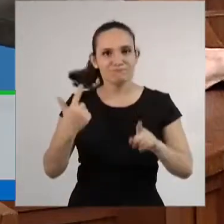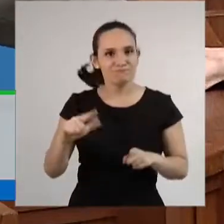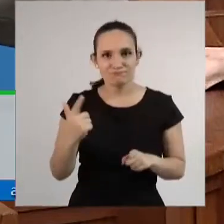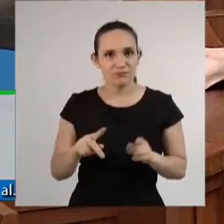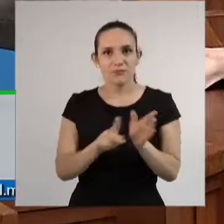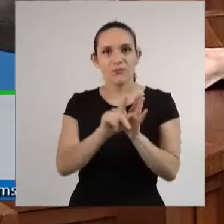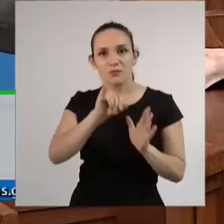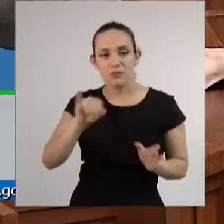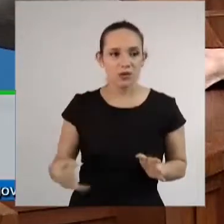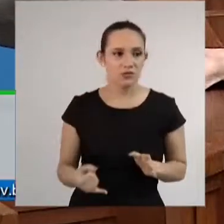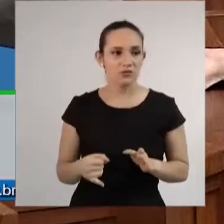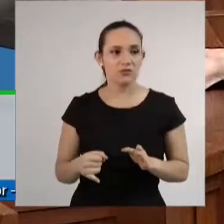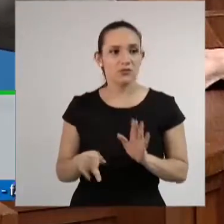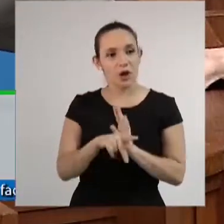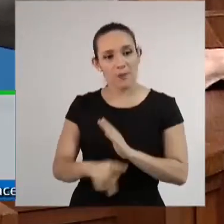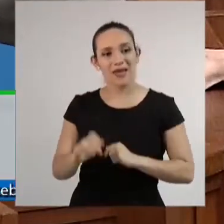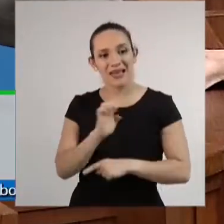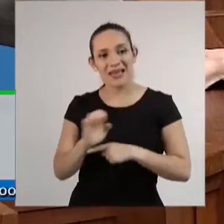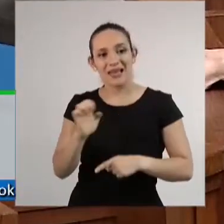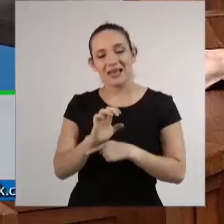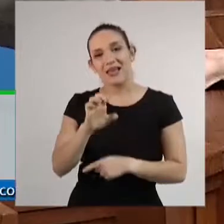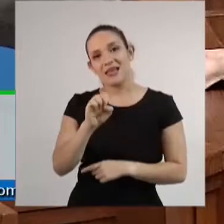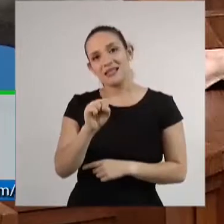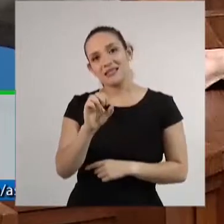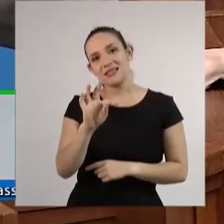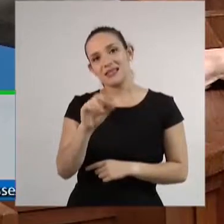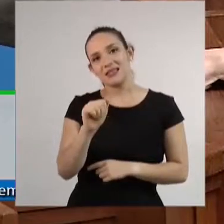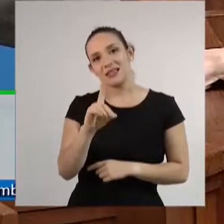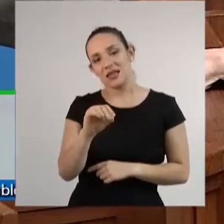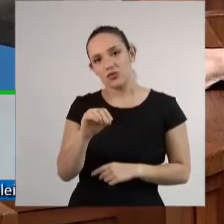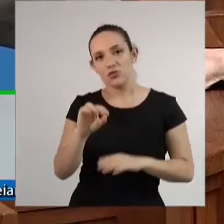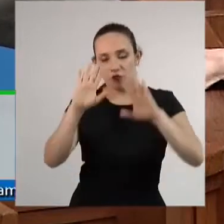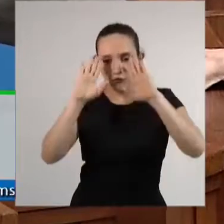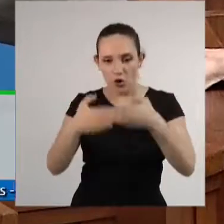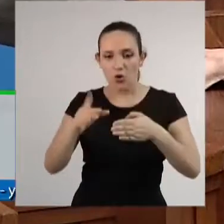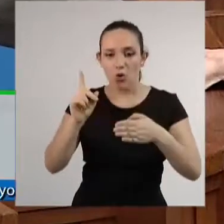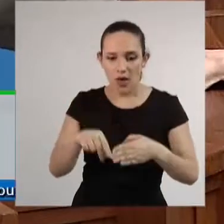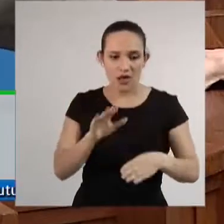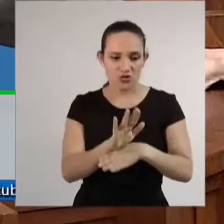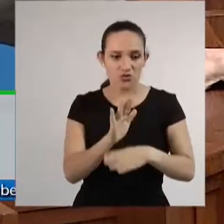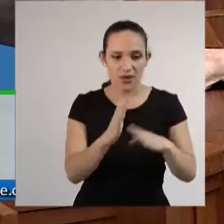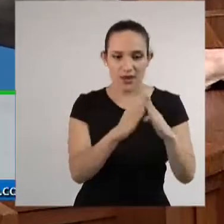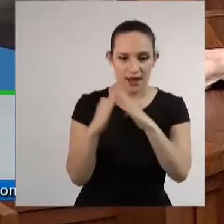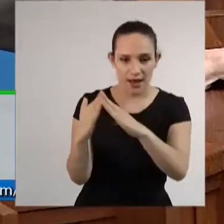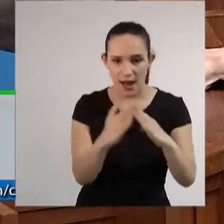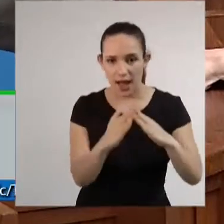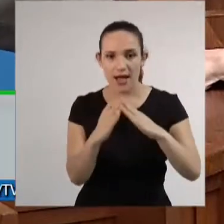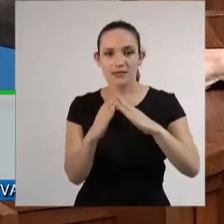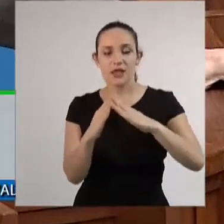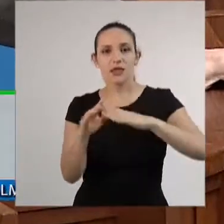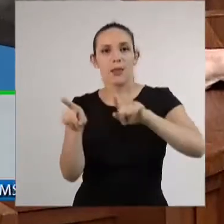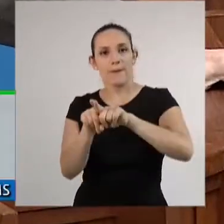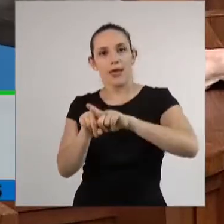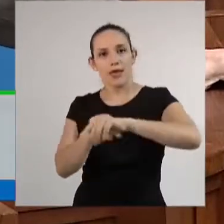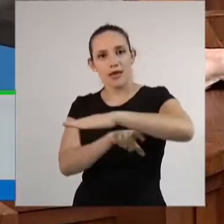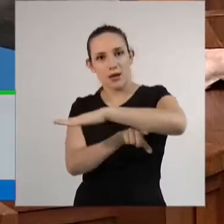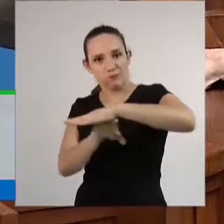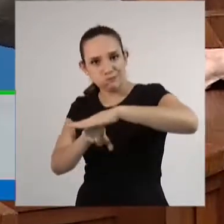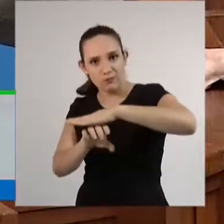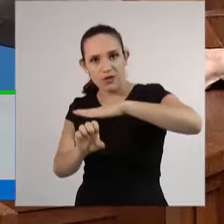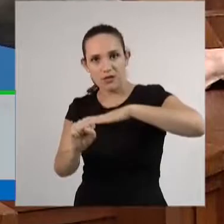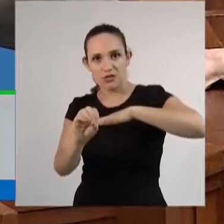um programa de Estado que trabalhasse a mobilidade urbana, que trabalhasse o saneamento, que trabalhasse